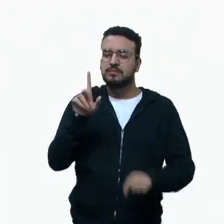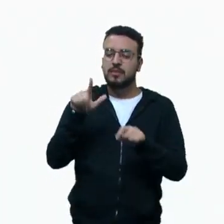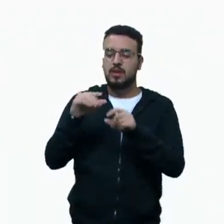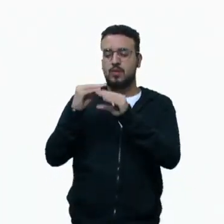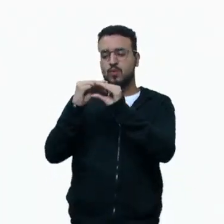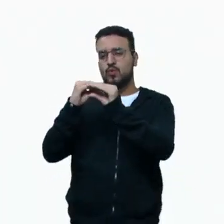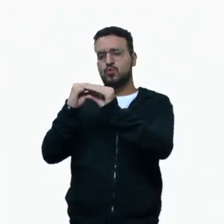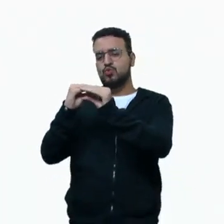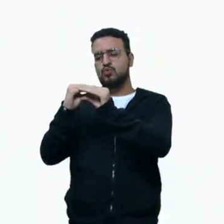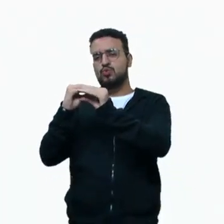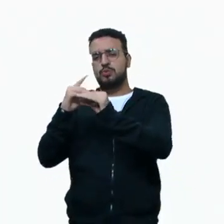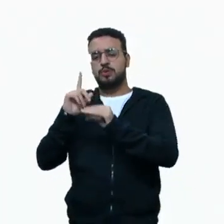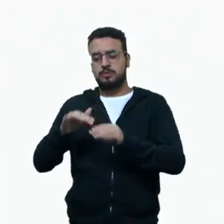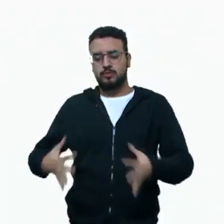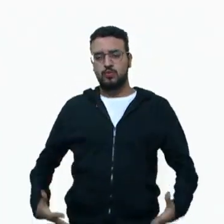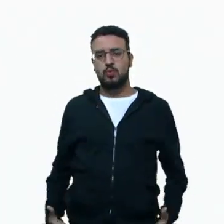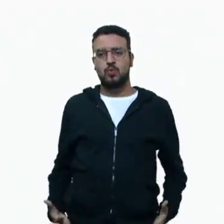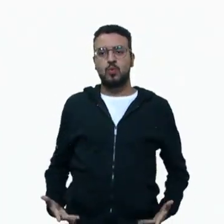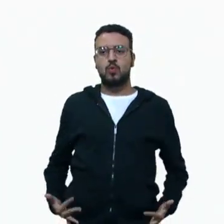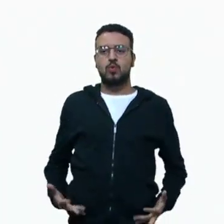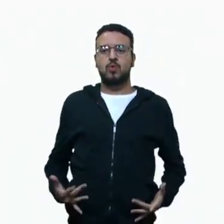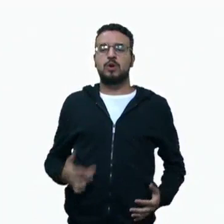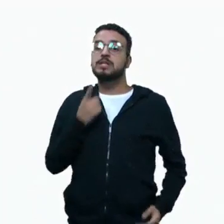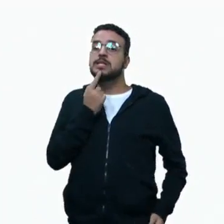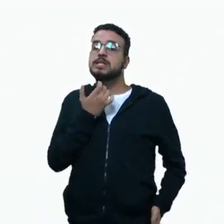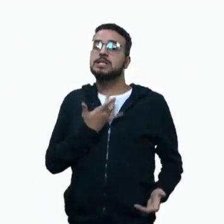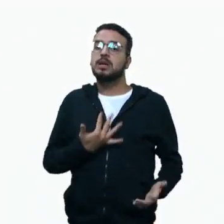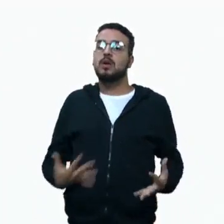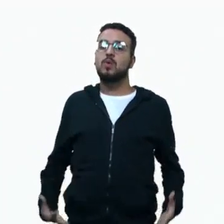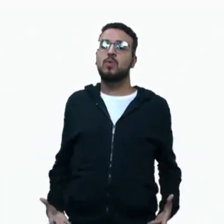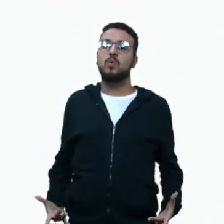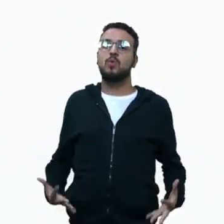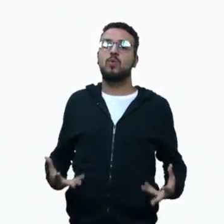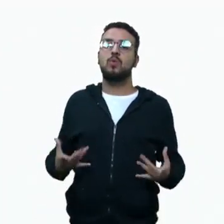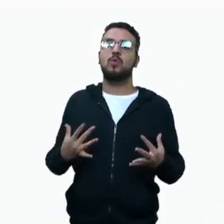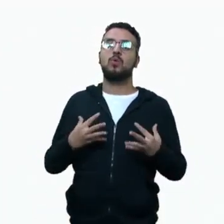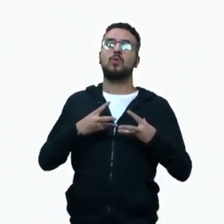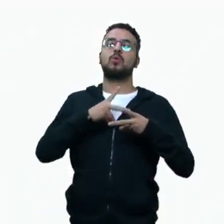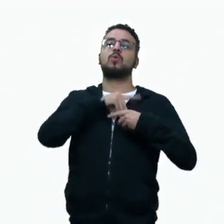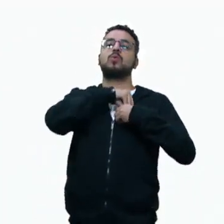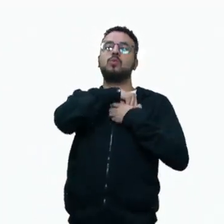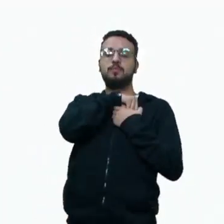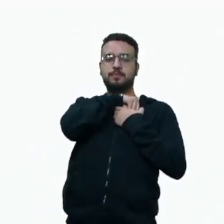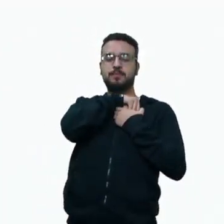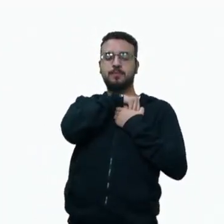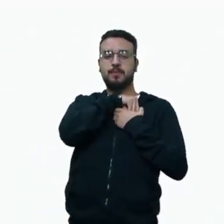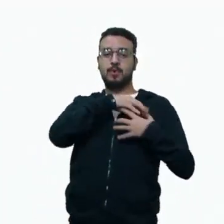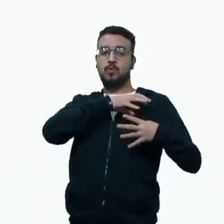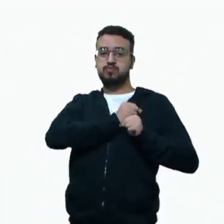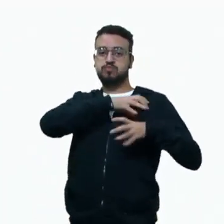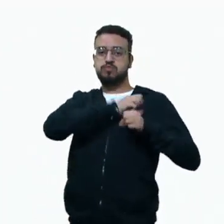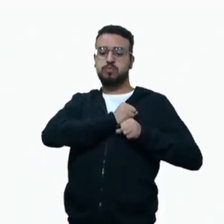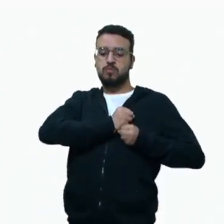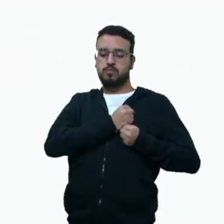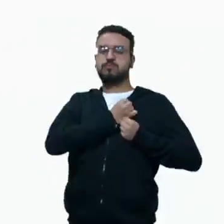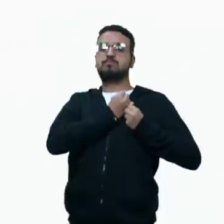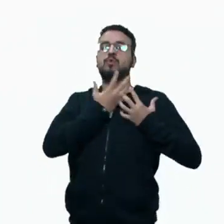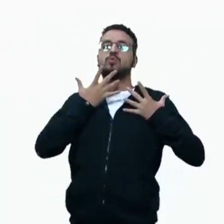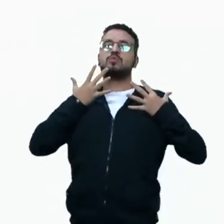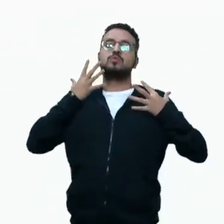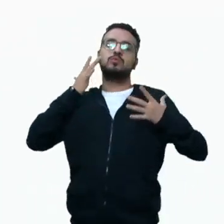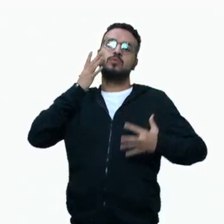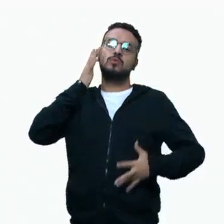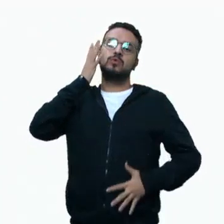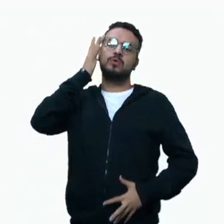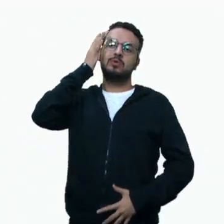o sangue de volta, né, das demais partes do corpo, e artéria é quem leva esse sangue para as demais partes, tá? Leva o